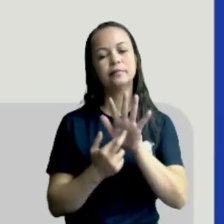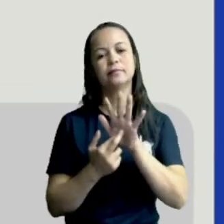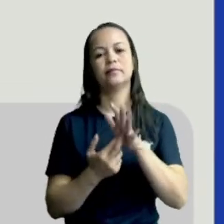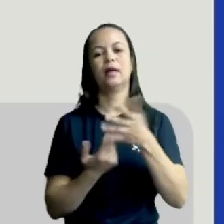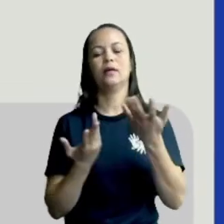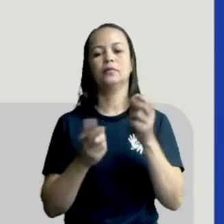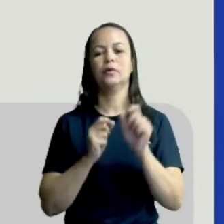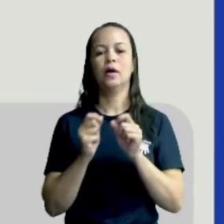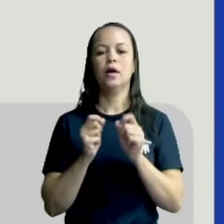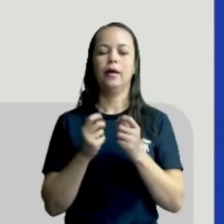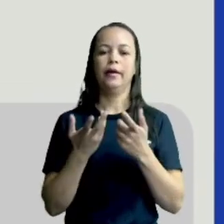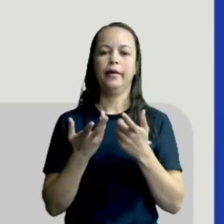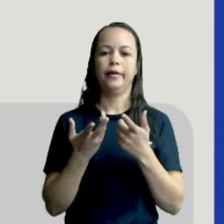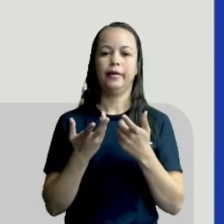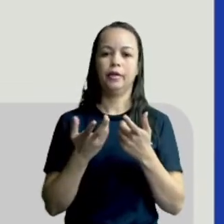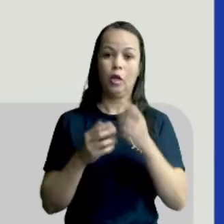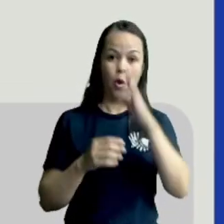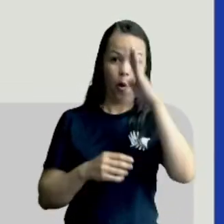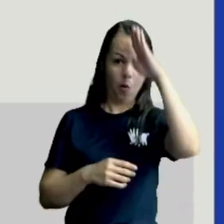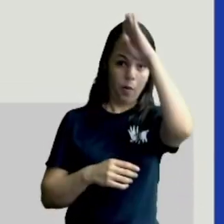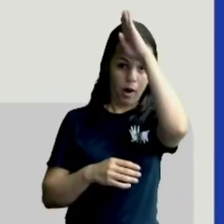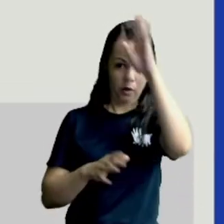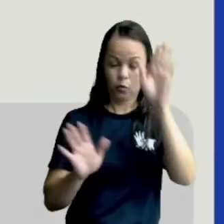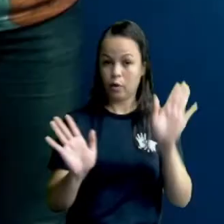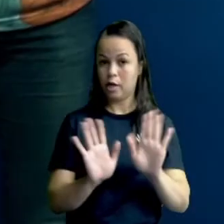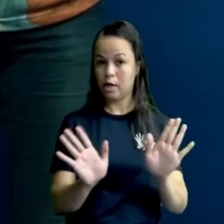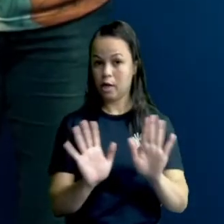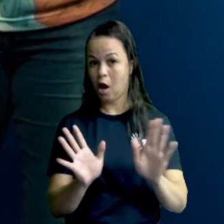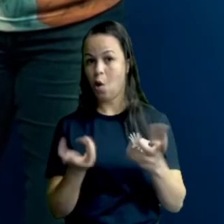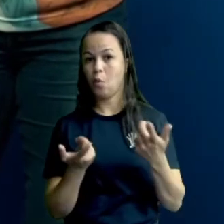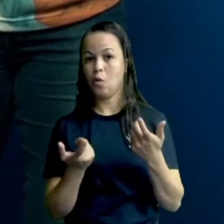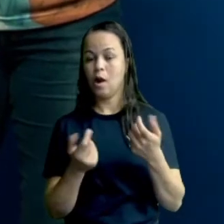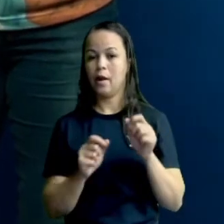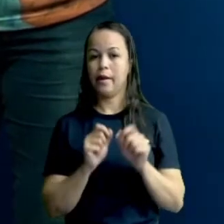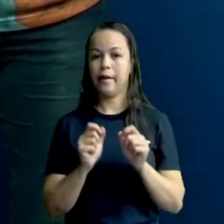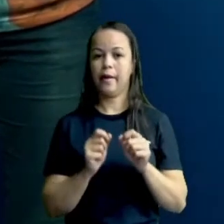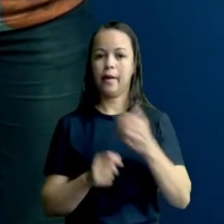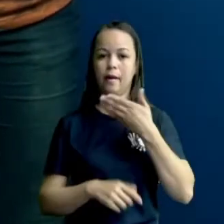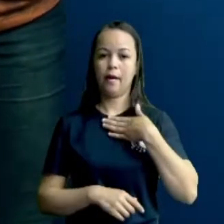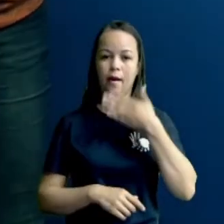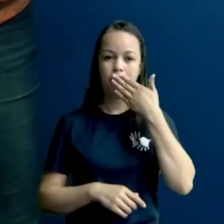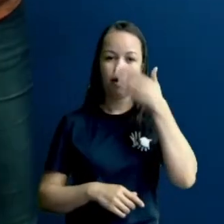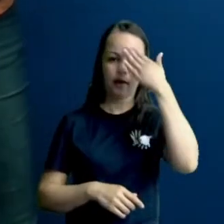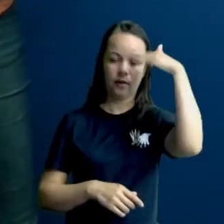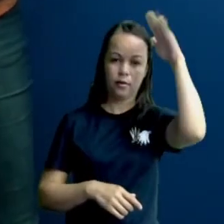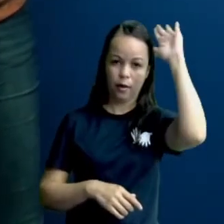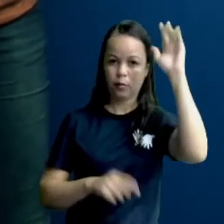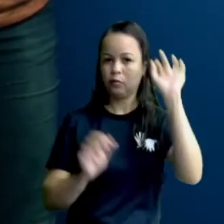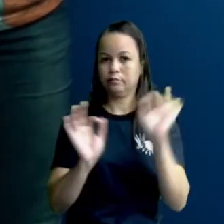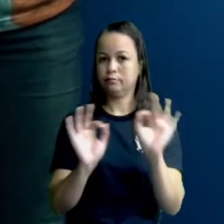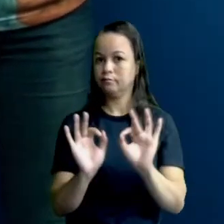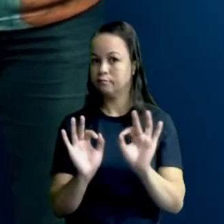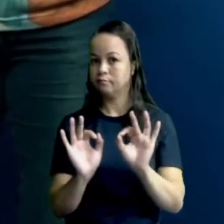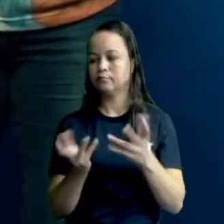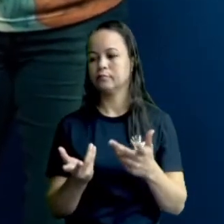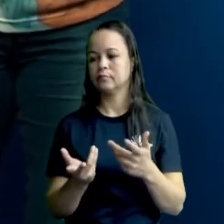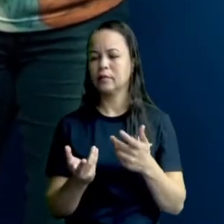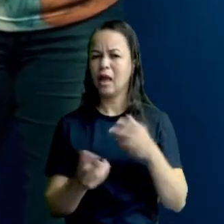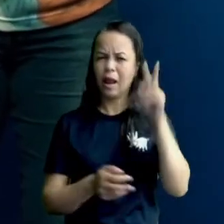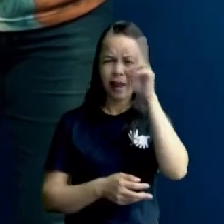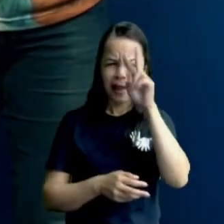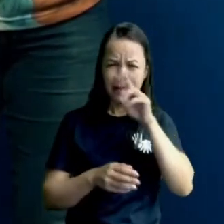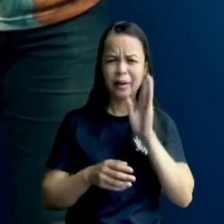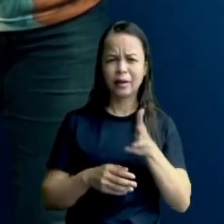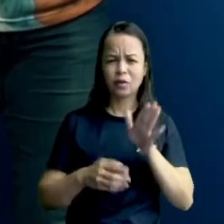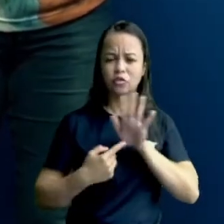não em algarismos arábicos. Lembra lá do histórico do início, na nossa primeira aula, que eu trouxe aqui o histórico